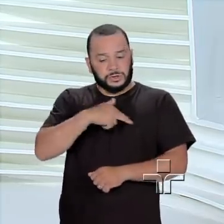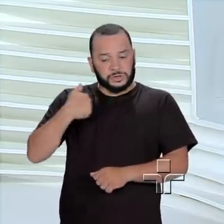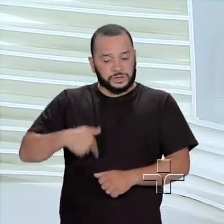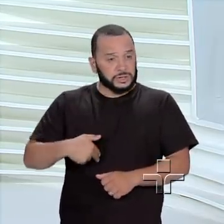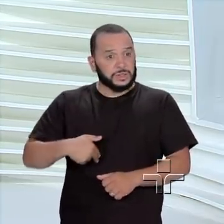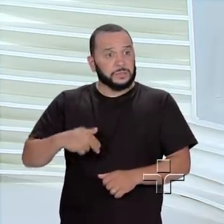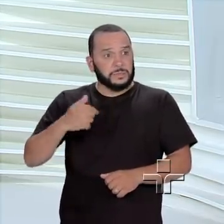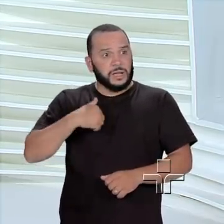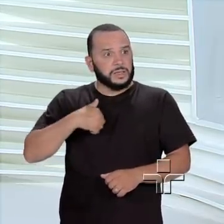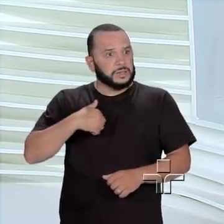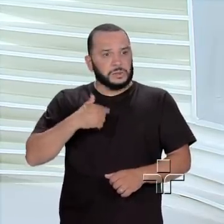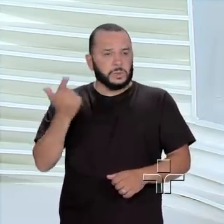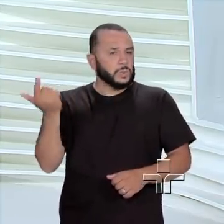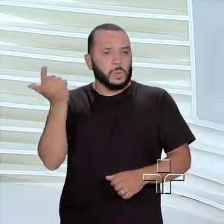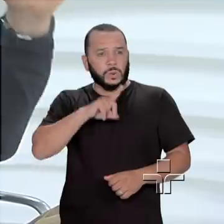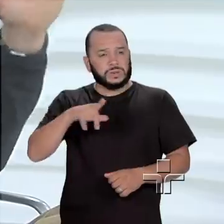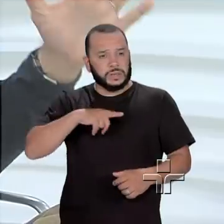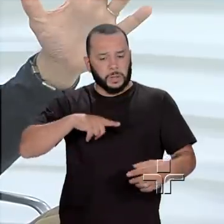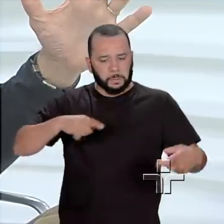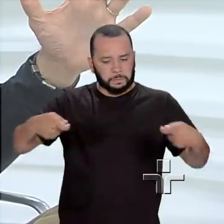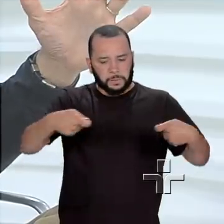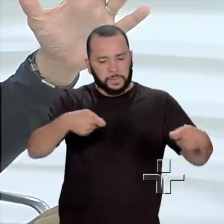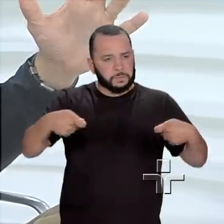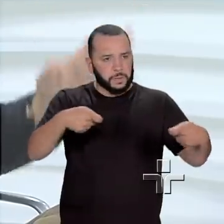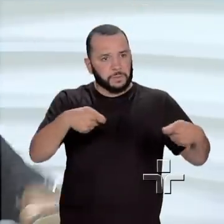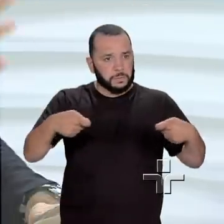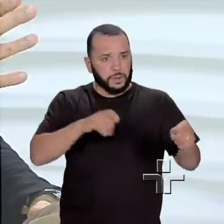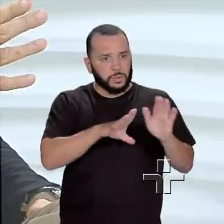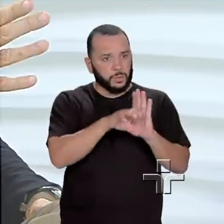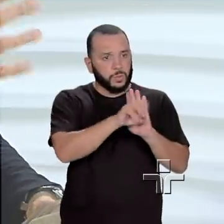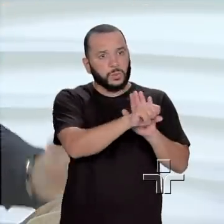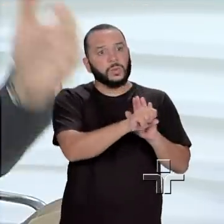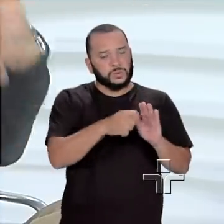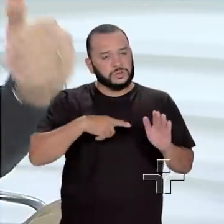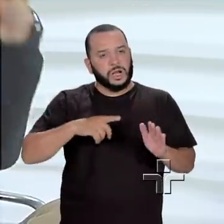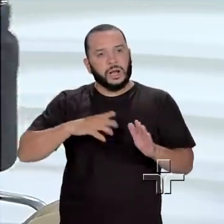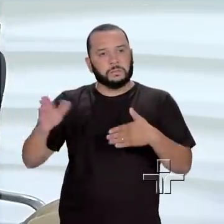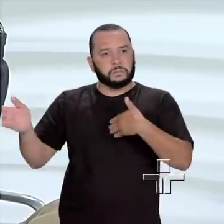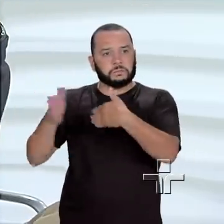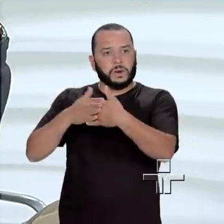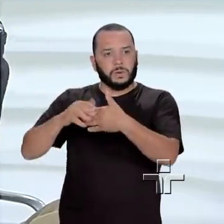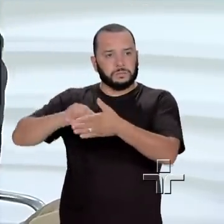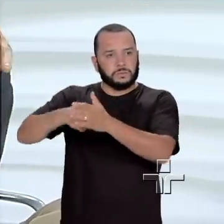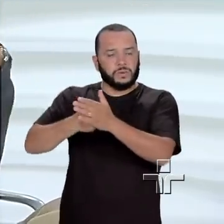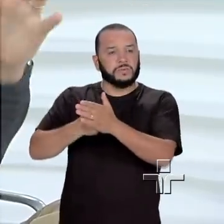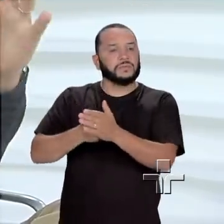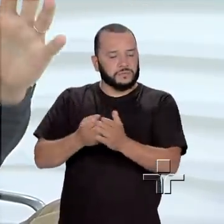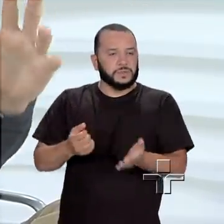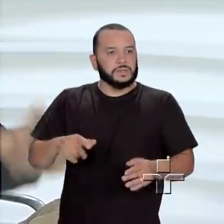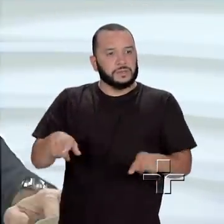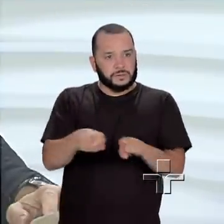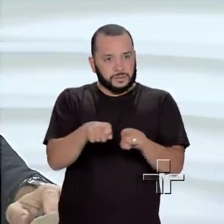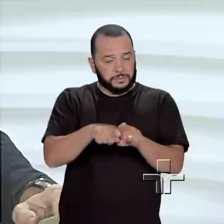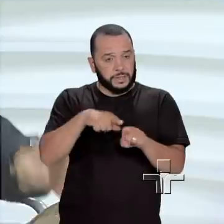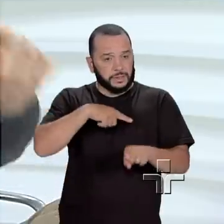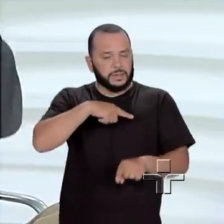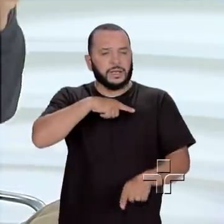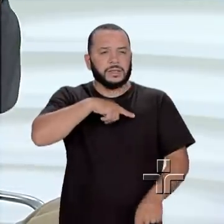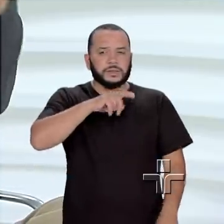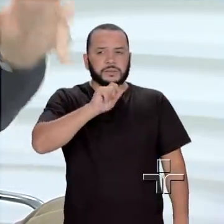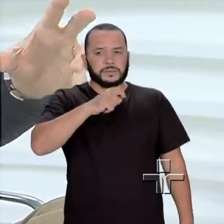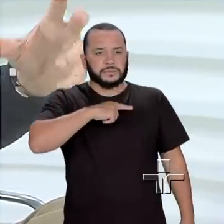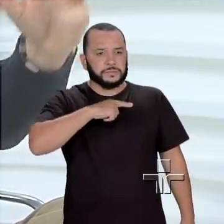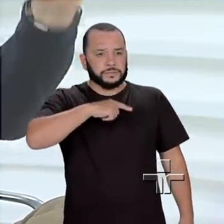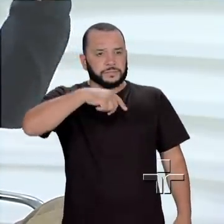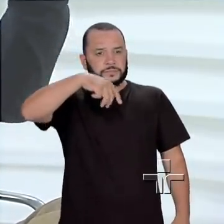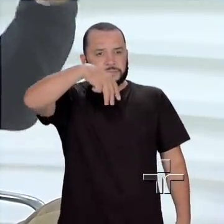competir com o Google e teve que literalmente fechar. MySpace, que existia antes de Google, continua existindo hoje, é só você ir lá